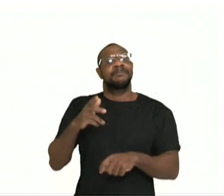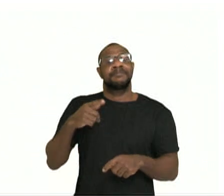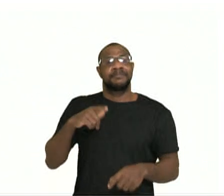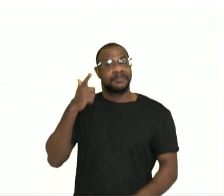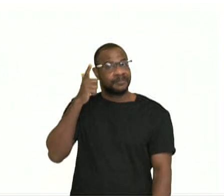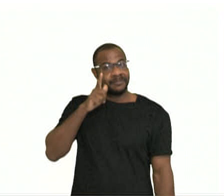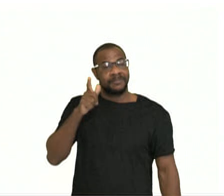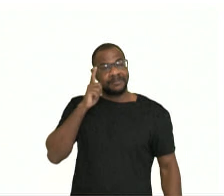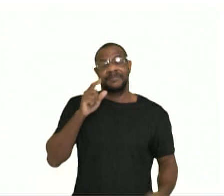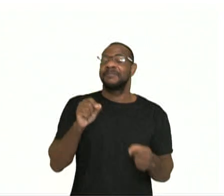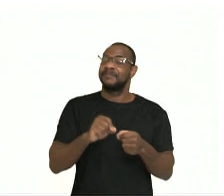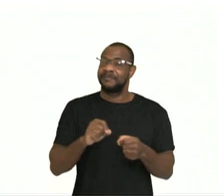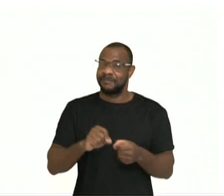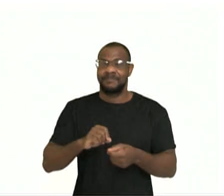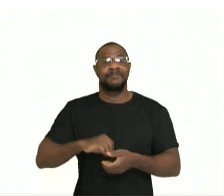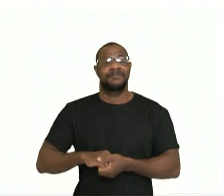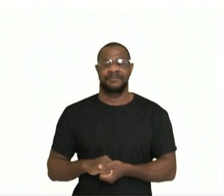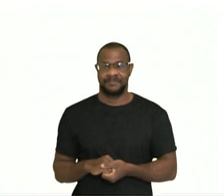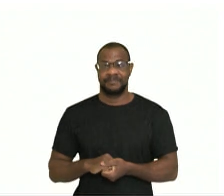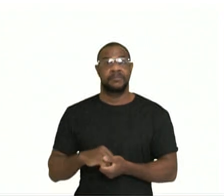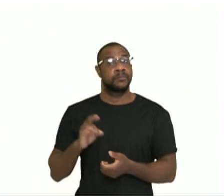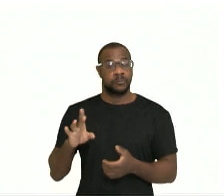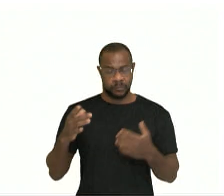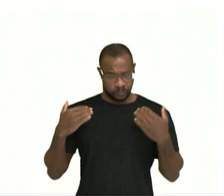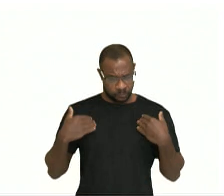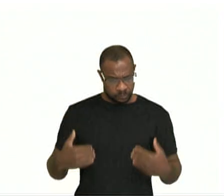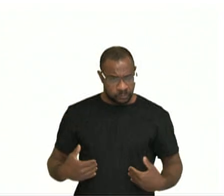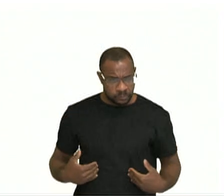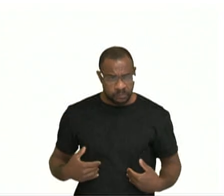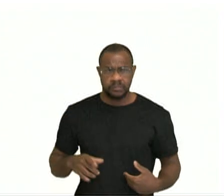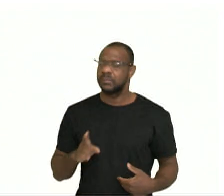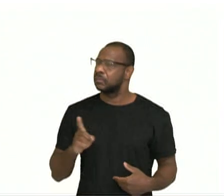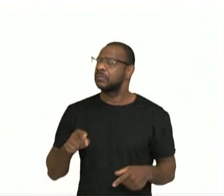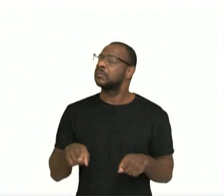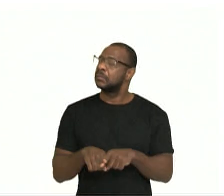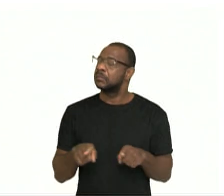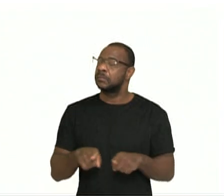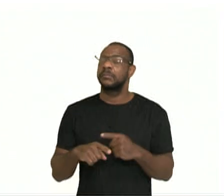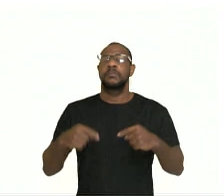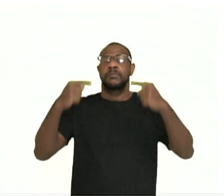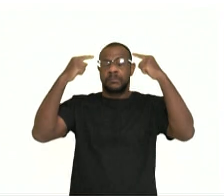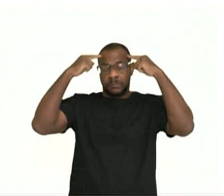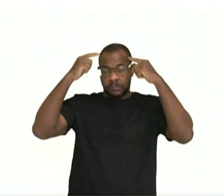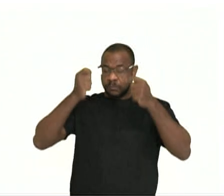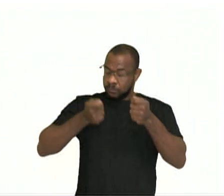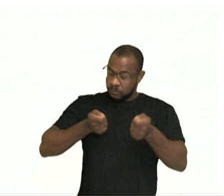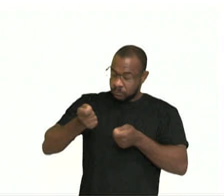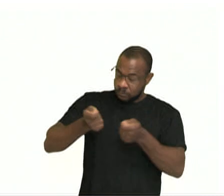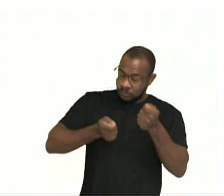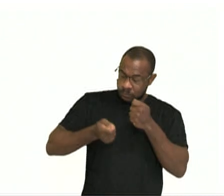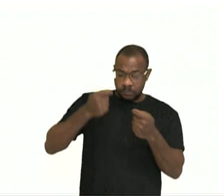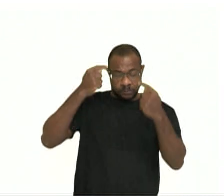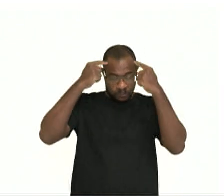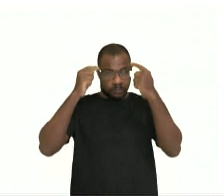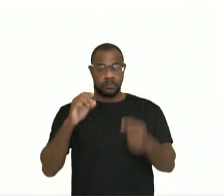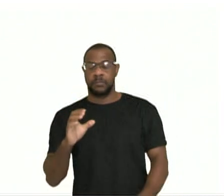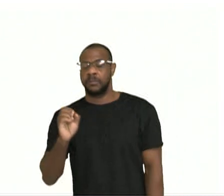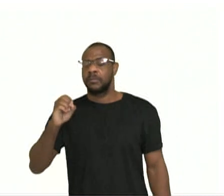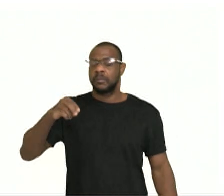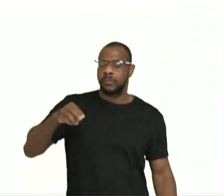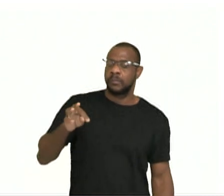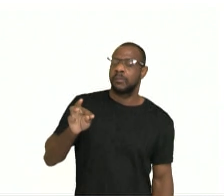fazer isso, né, controlar o corpo e não apenas o corpo, né, controlar a mente para conseguir dominar toda a questão